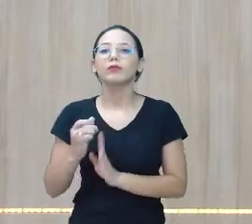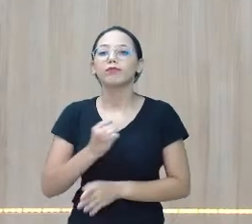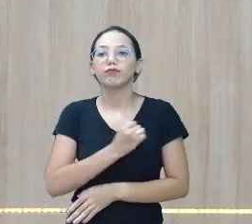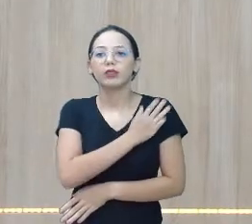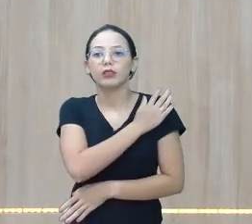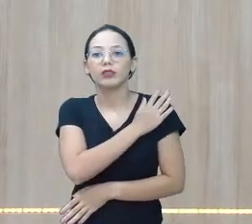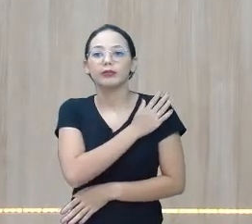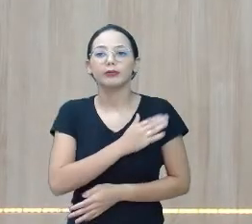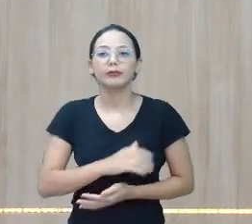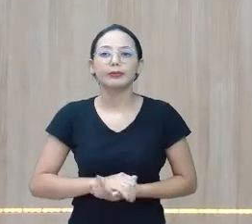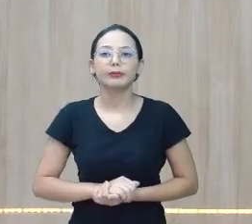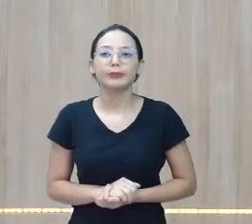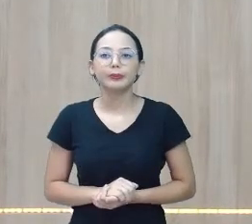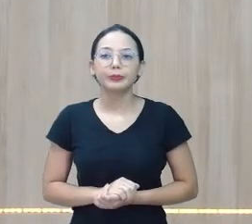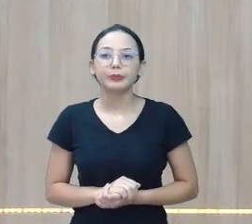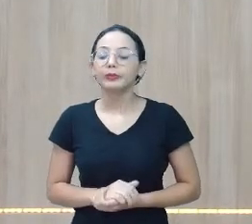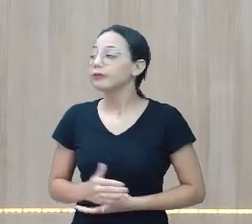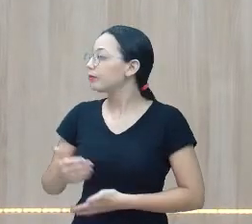exército.